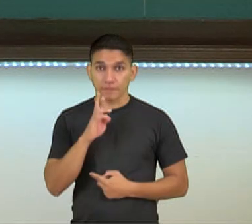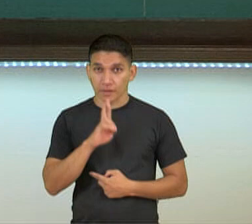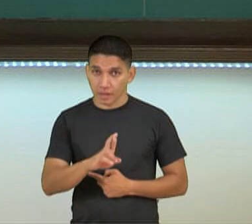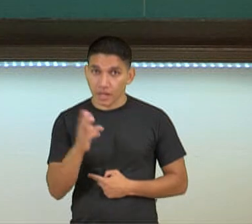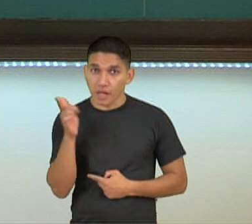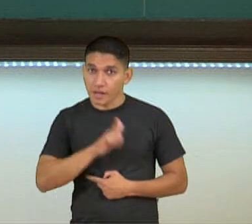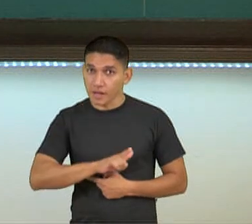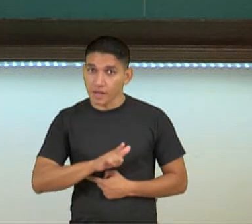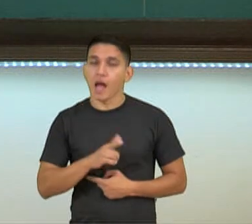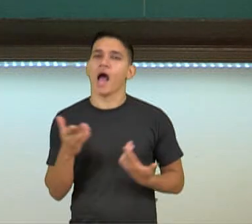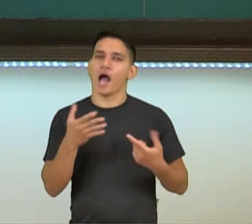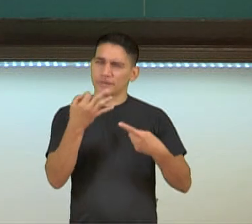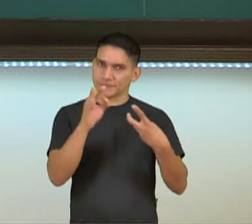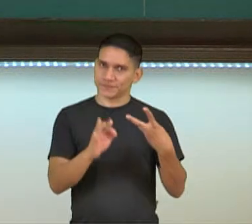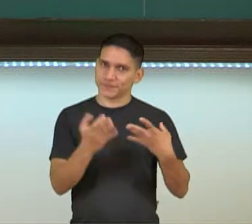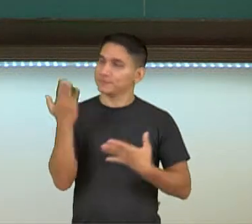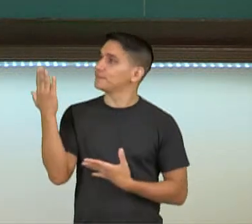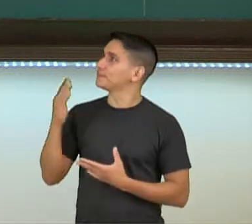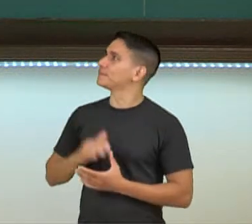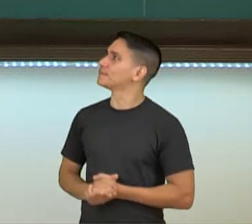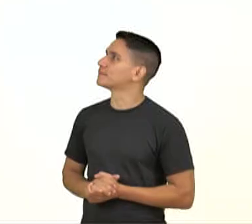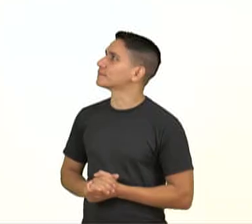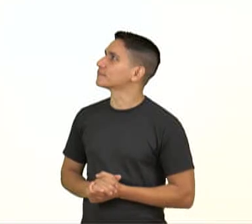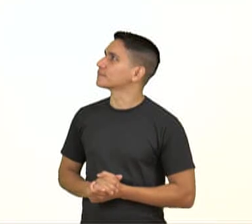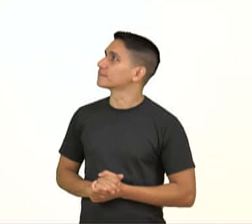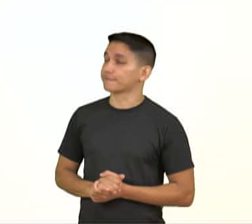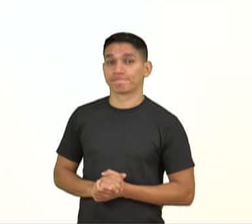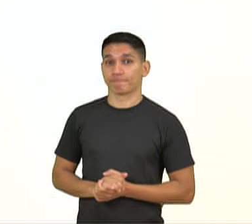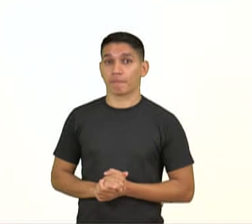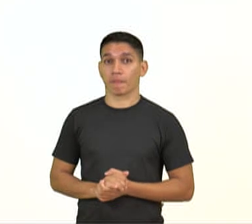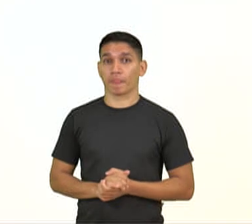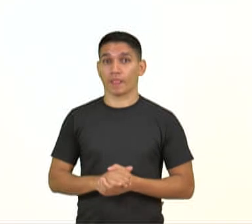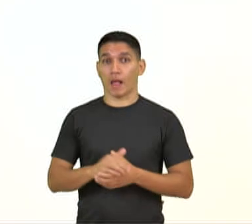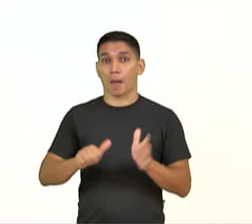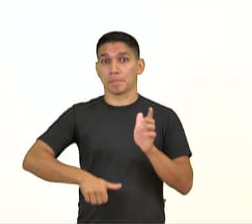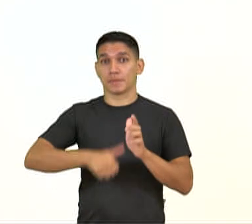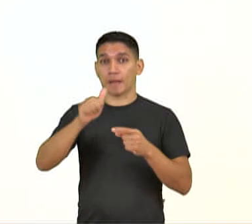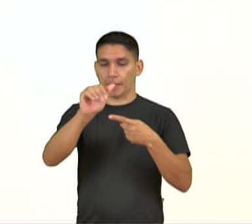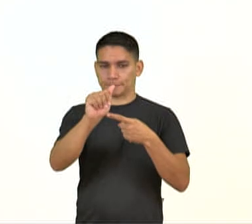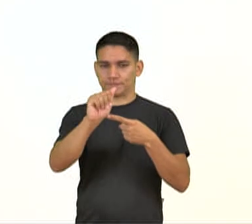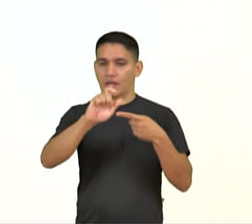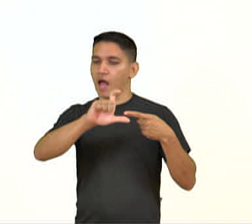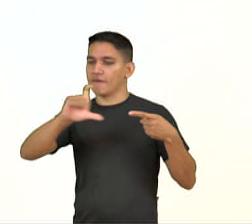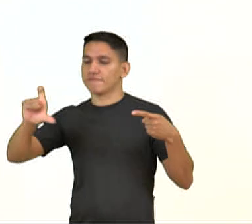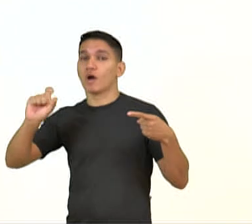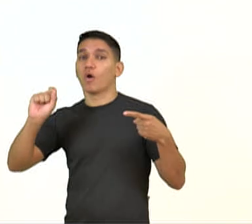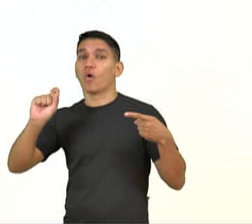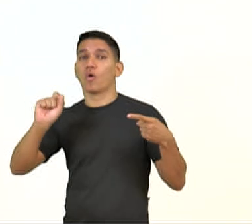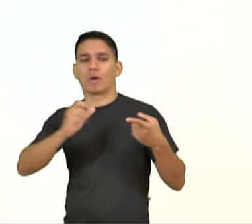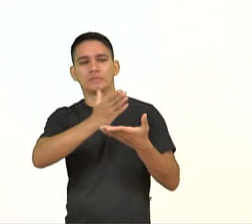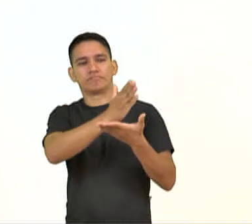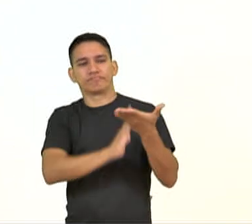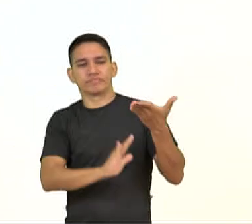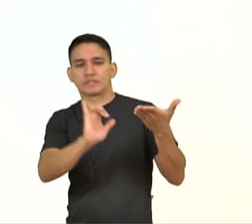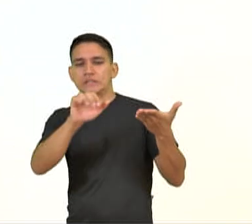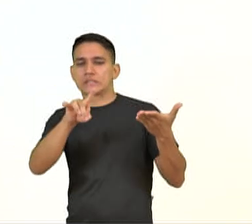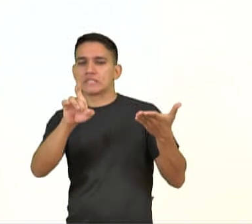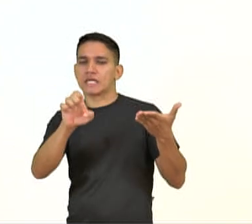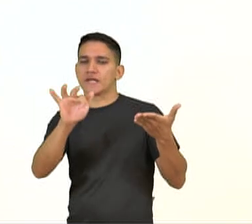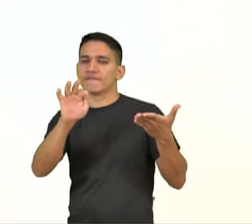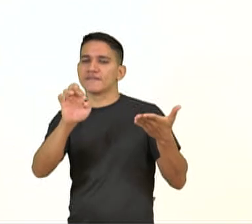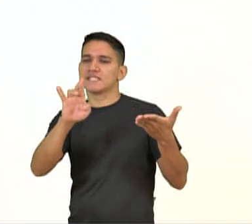Respondido, então, vamos à correção. A primeira frase, foram indeferidos